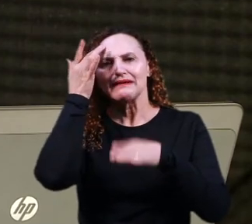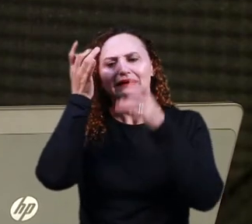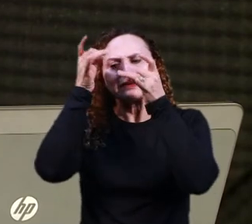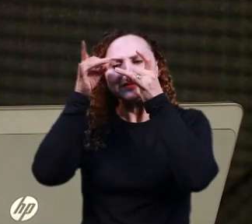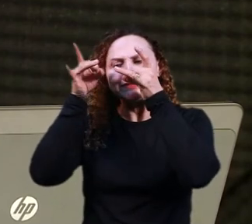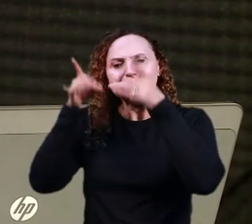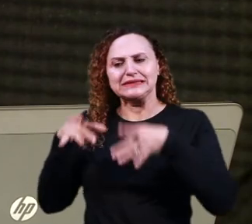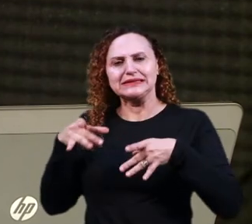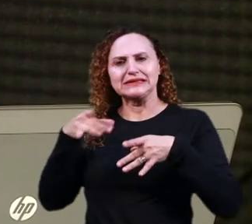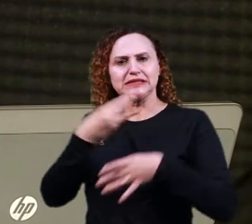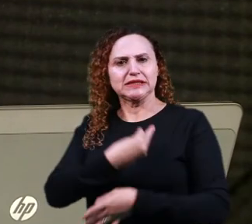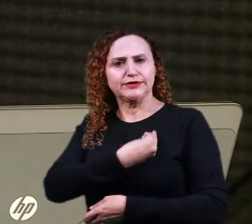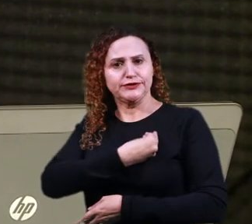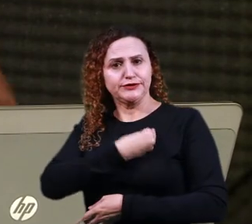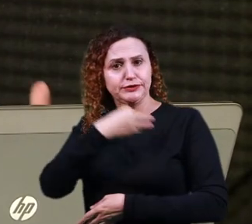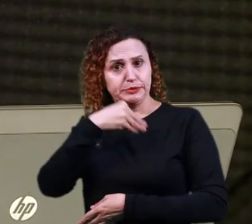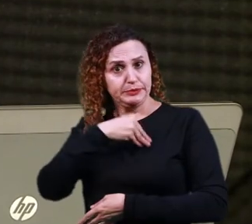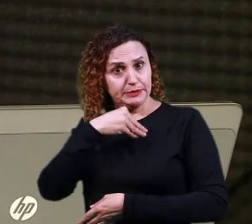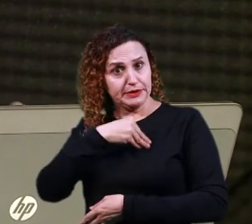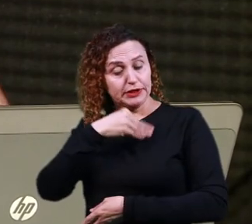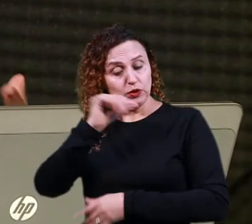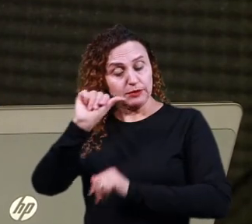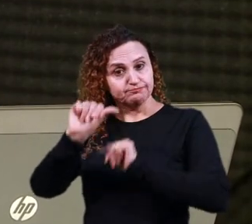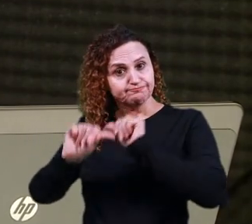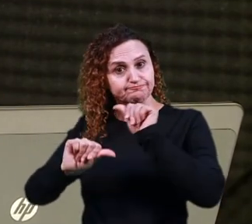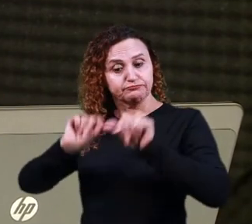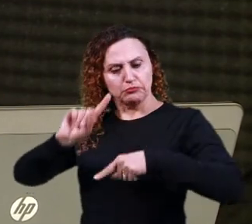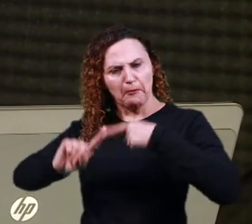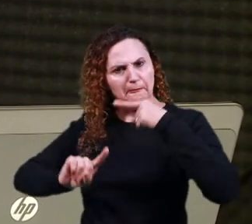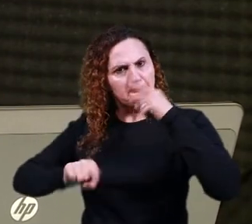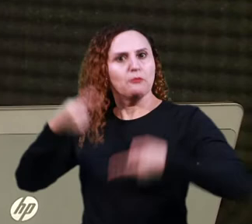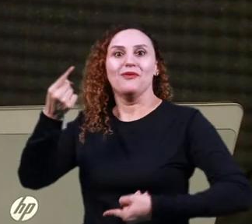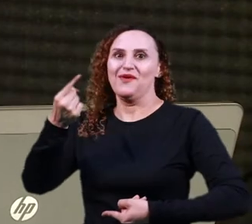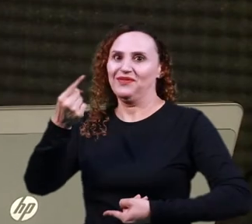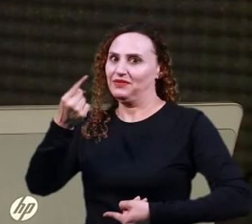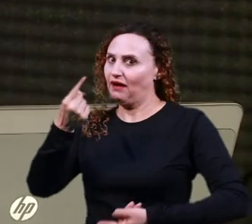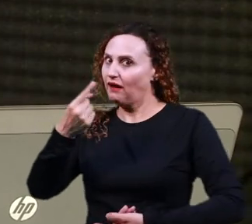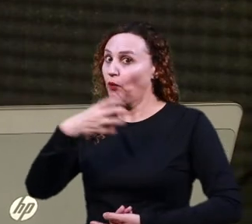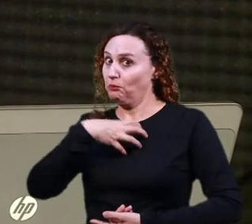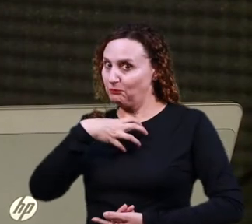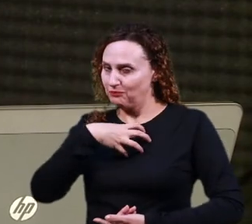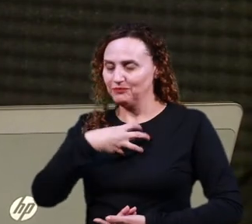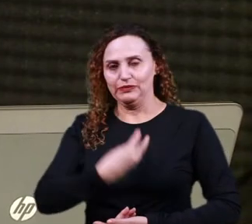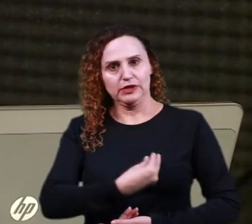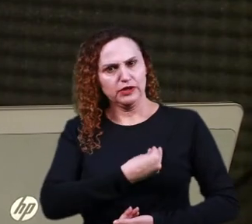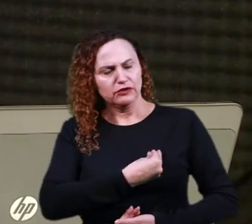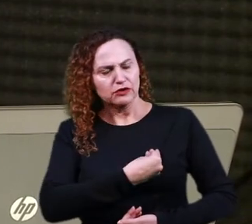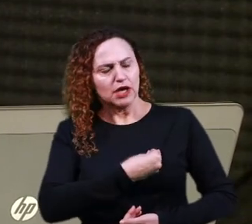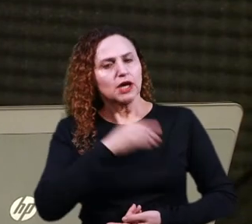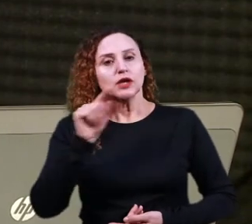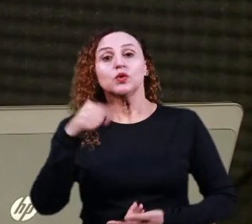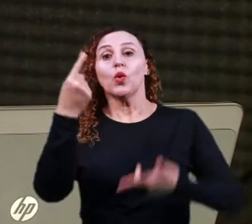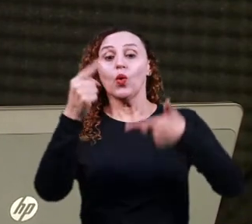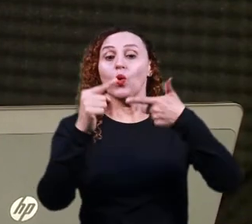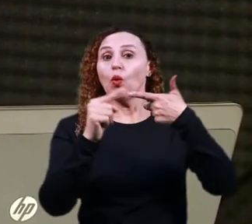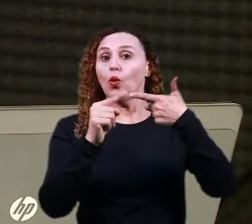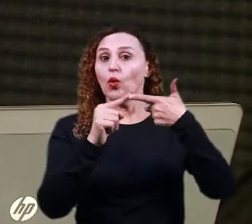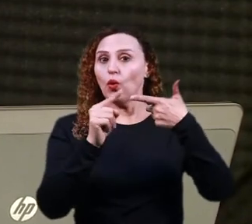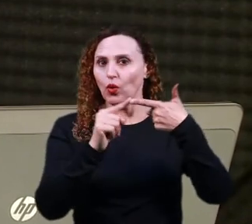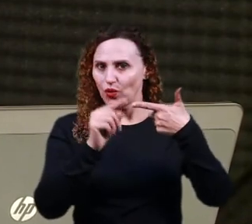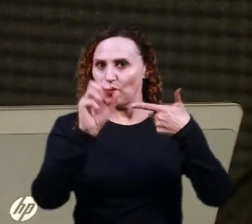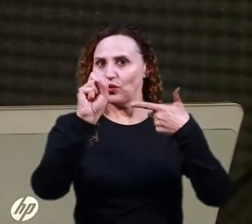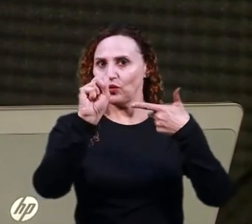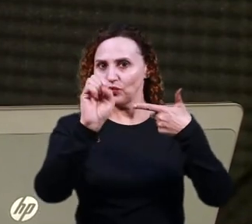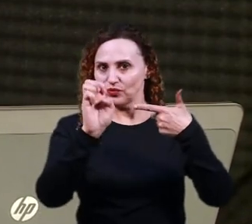dos da sua vida pecadora e se converta Mude o seu jeito de ser e o outro sermão que é um